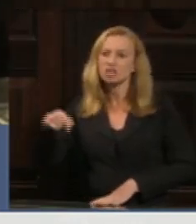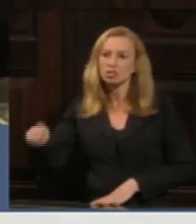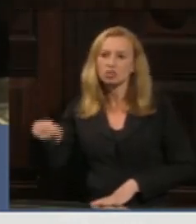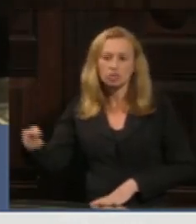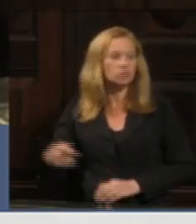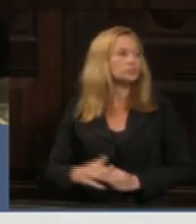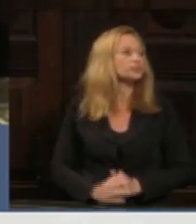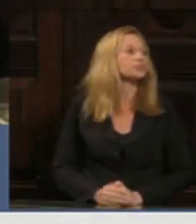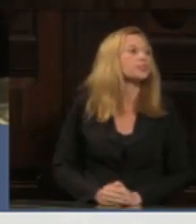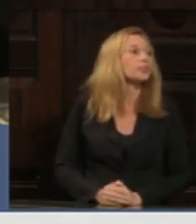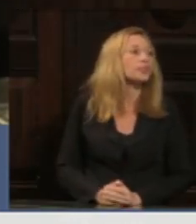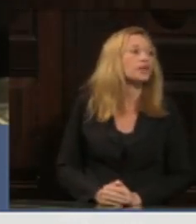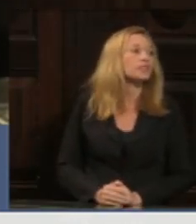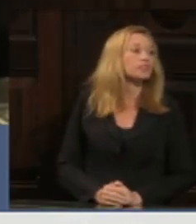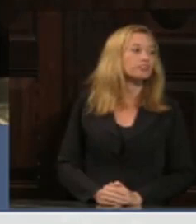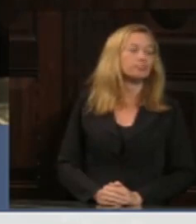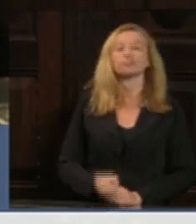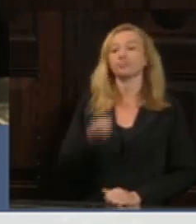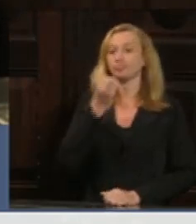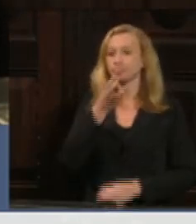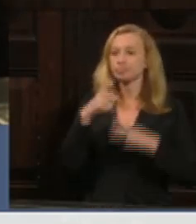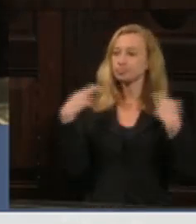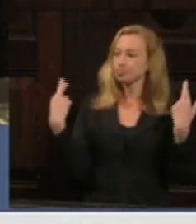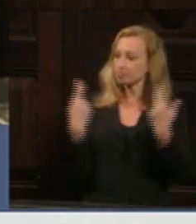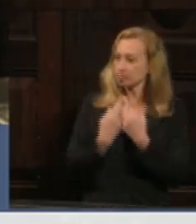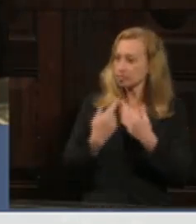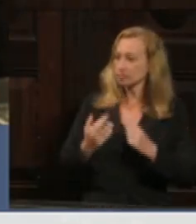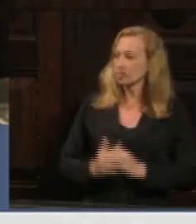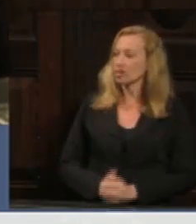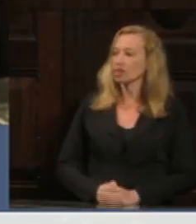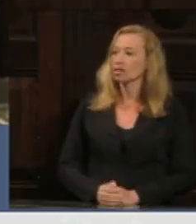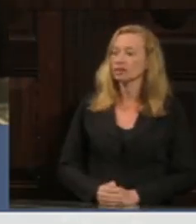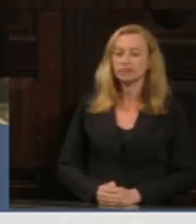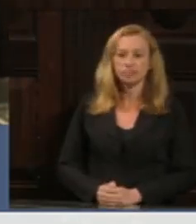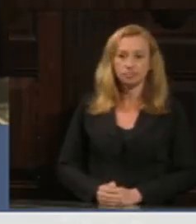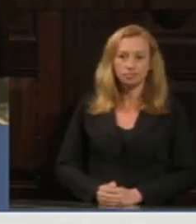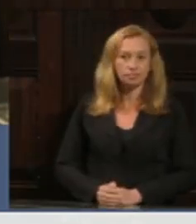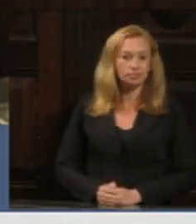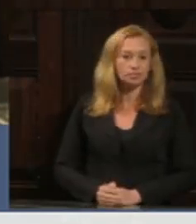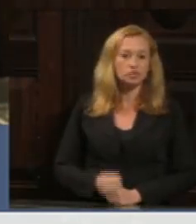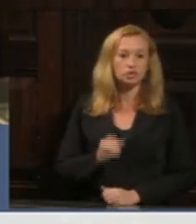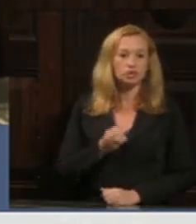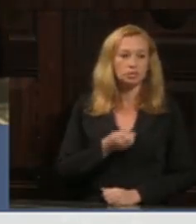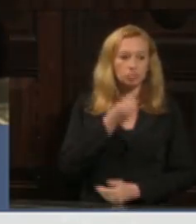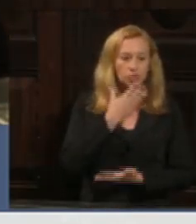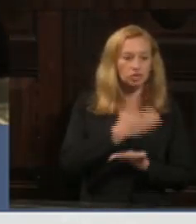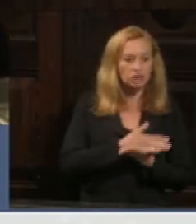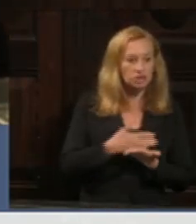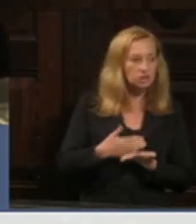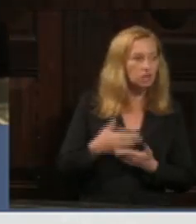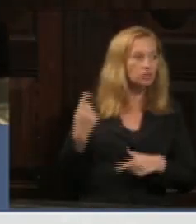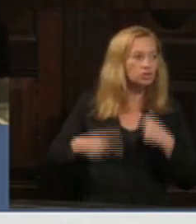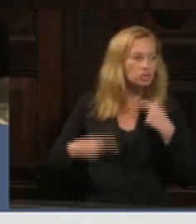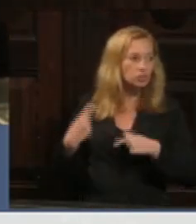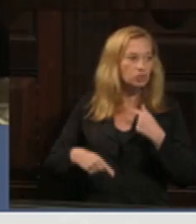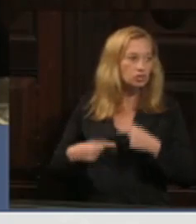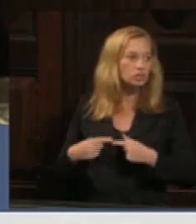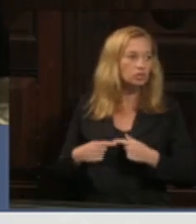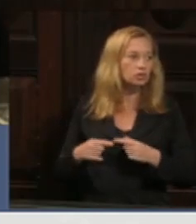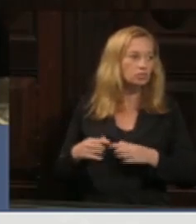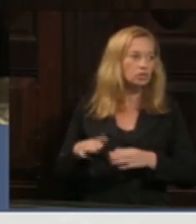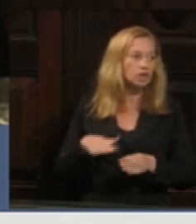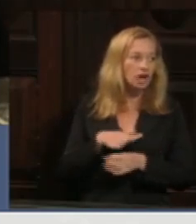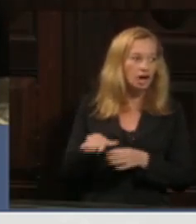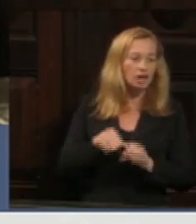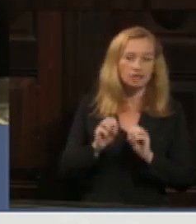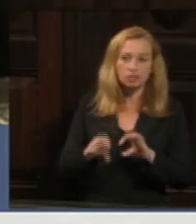Portanto, quero dizer que foi uma boa audiência, uma audiência que dá um bom pontapé inicial no debate sobre a gestão da educação, a gestão